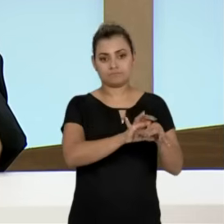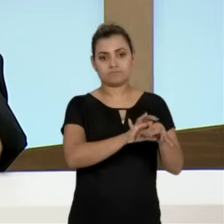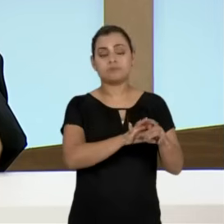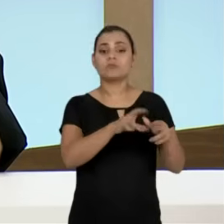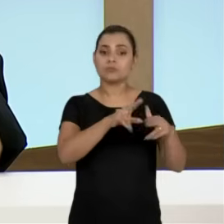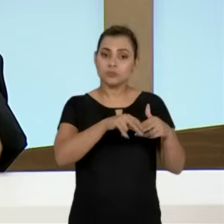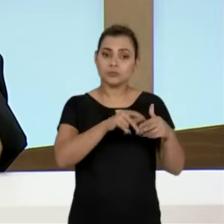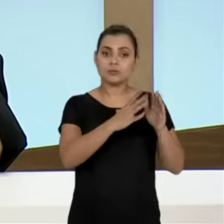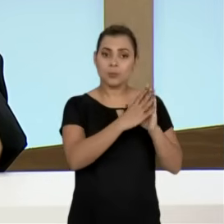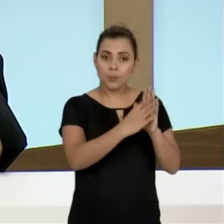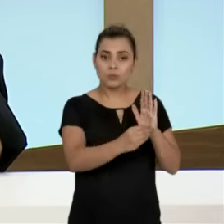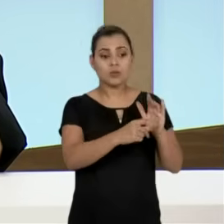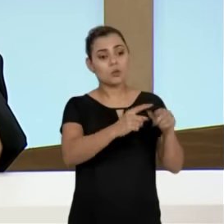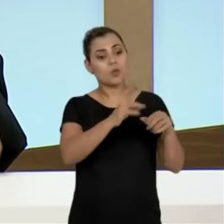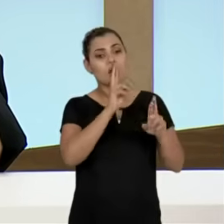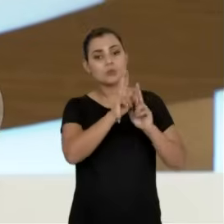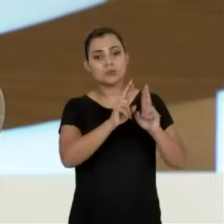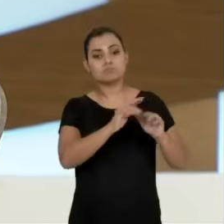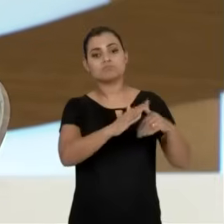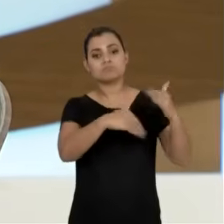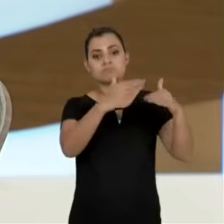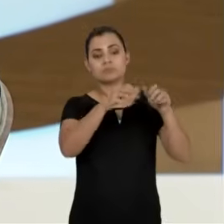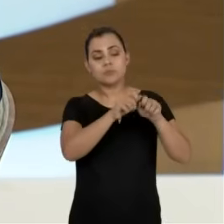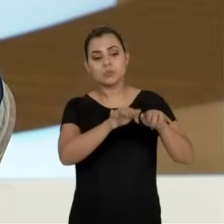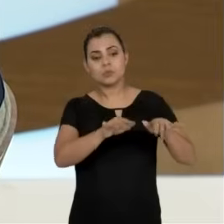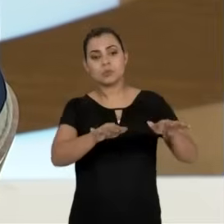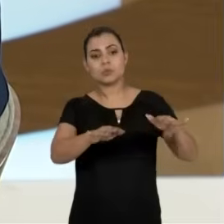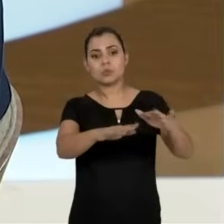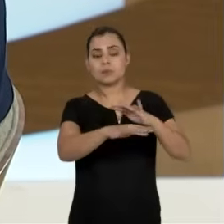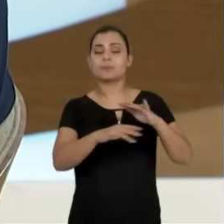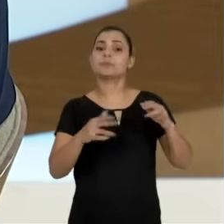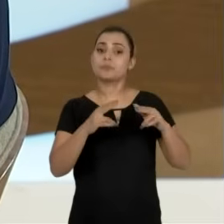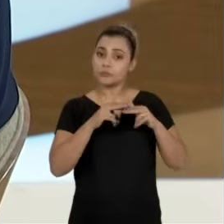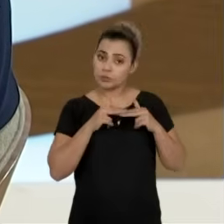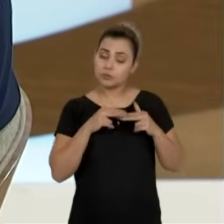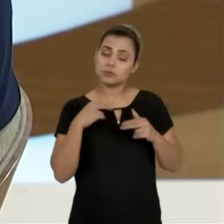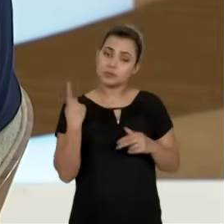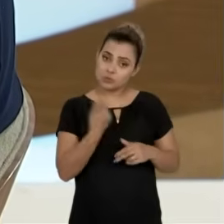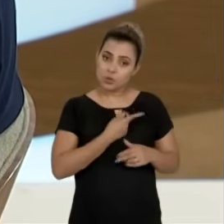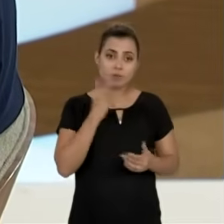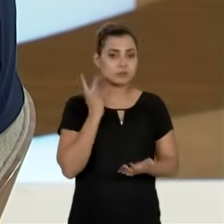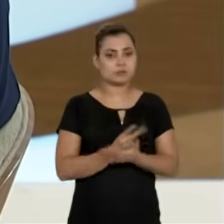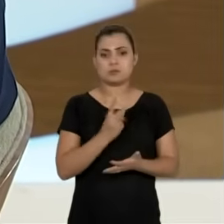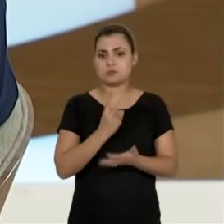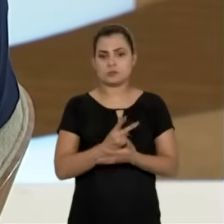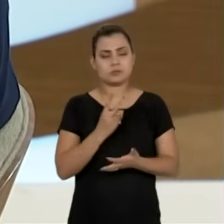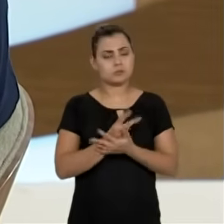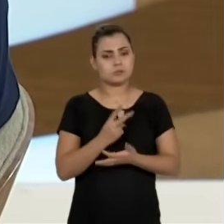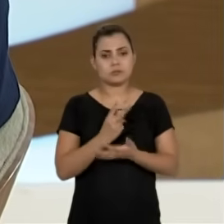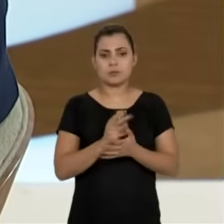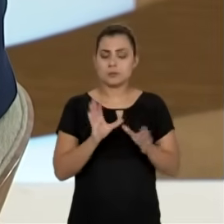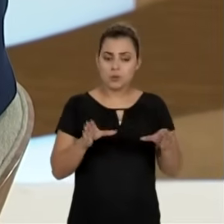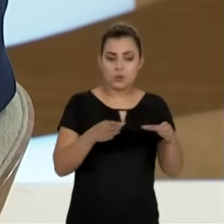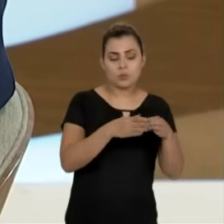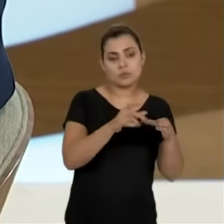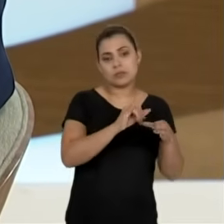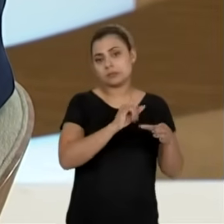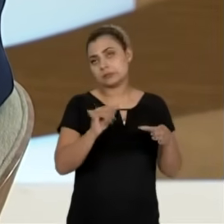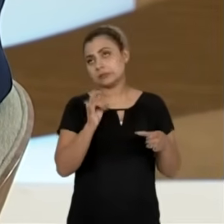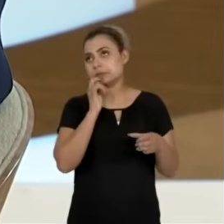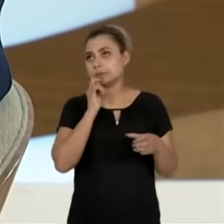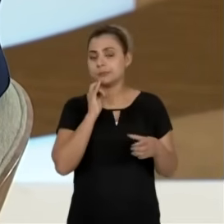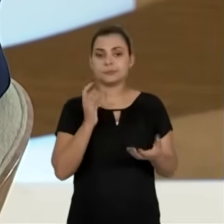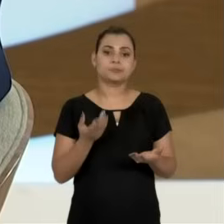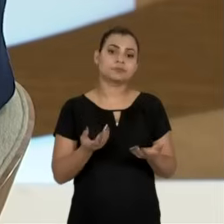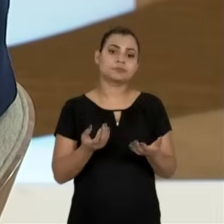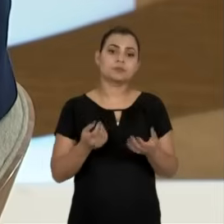gera um exemplo de resultado de sucesso e dali vai se espalhando. Então, a gente, sempre a contrapartida da comunidade, se a gente vai botar um poço,